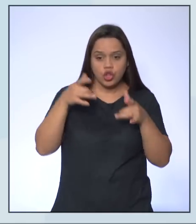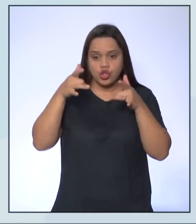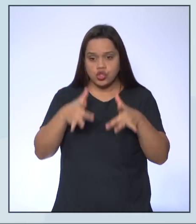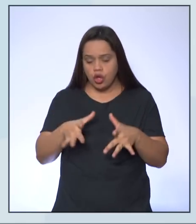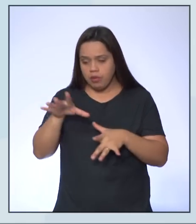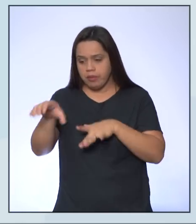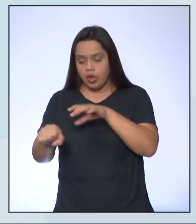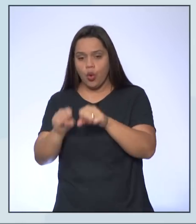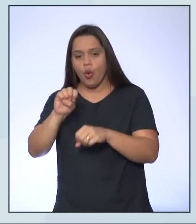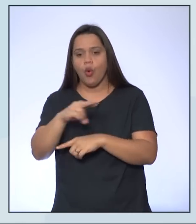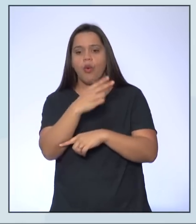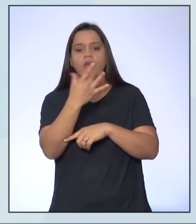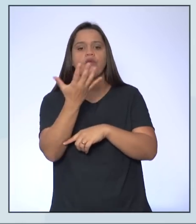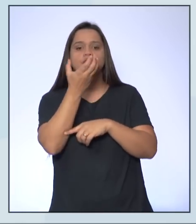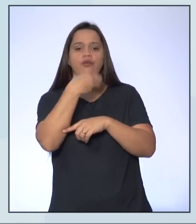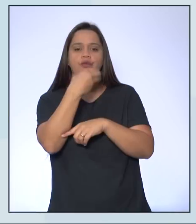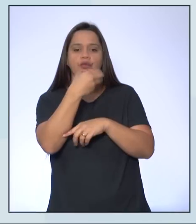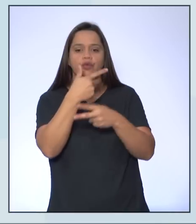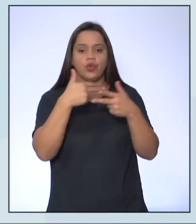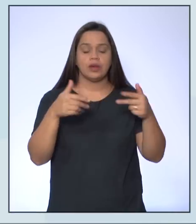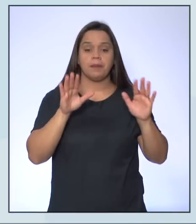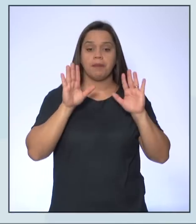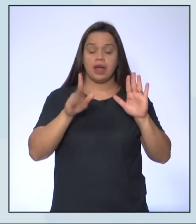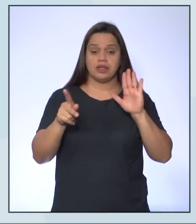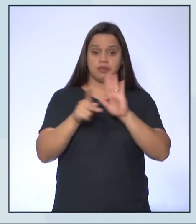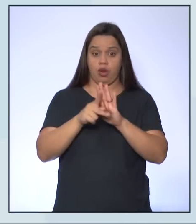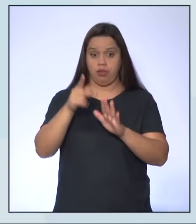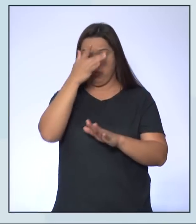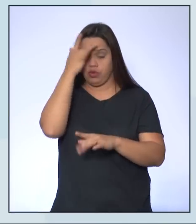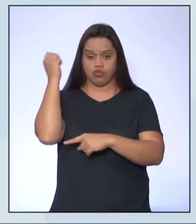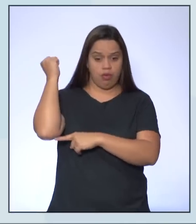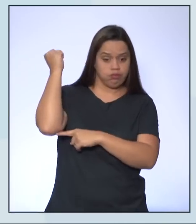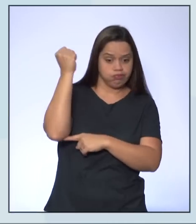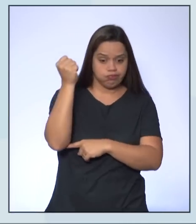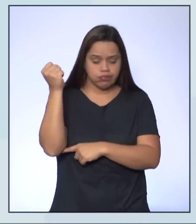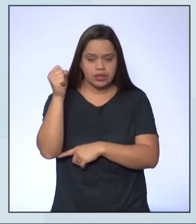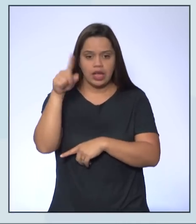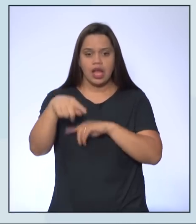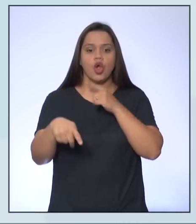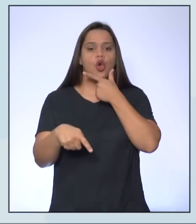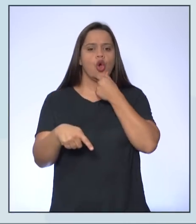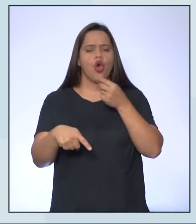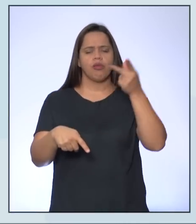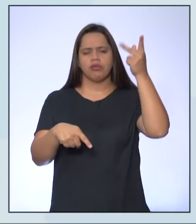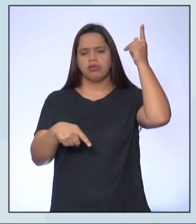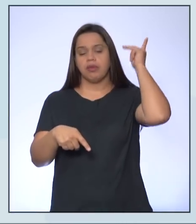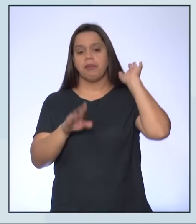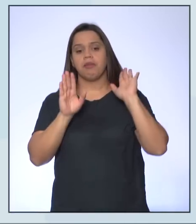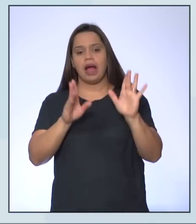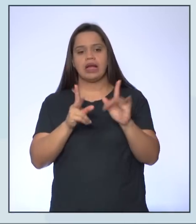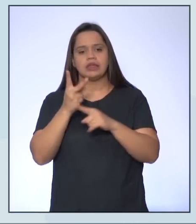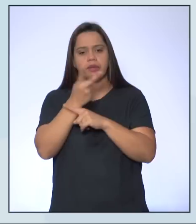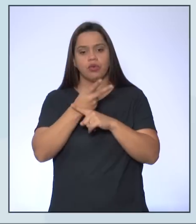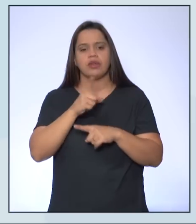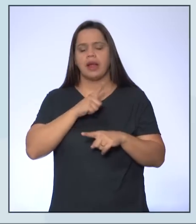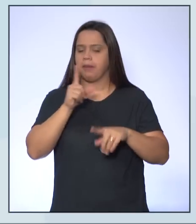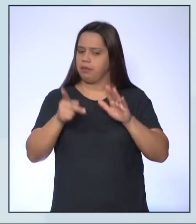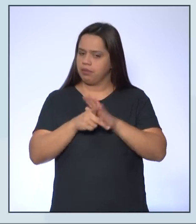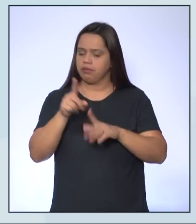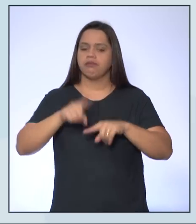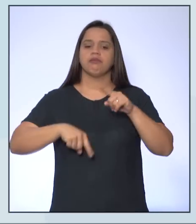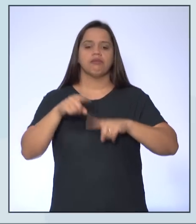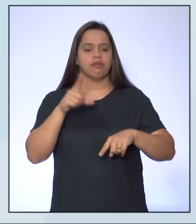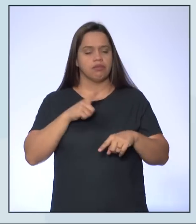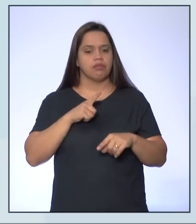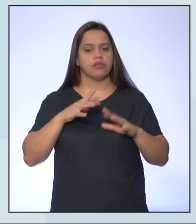né, da natureza, mas os caçadores, eles são esses homens também primitivos, só que eles caçam, eles têm ferramentas, eles